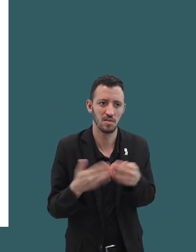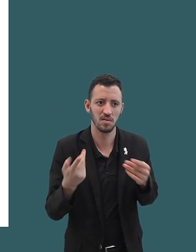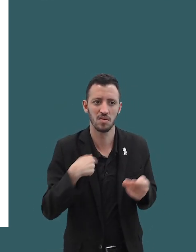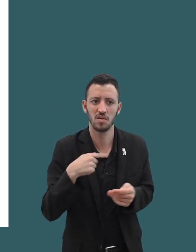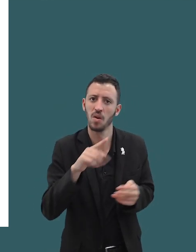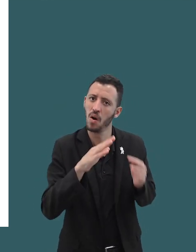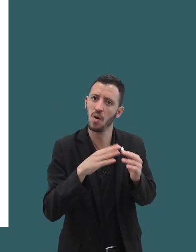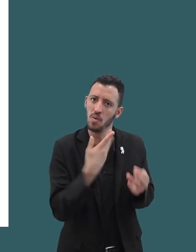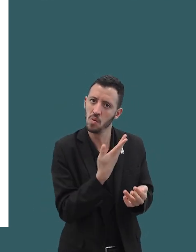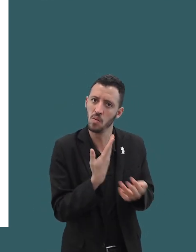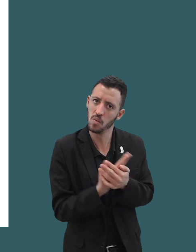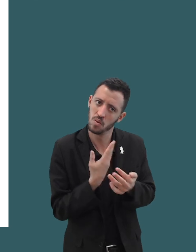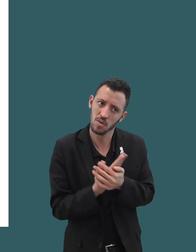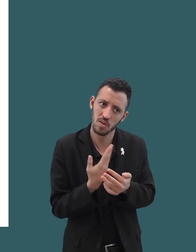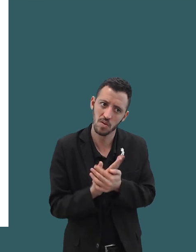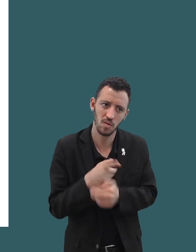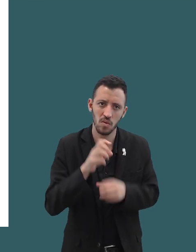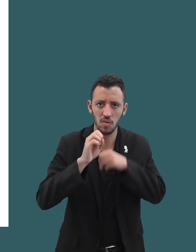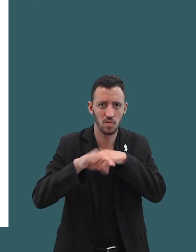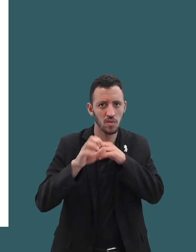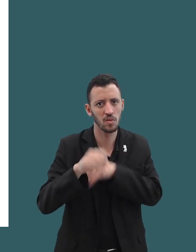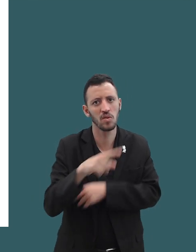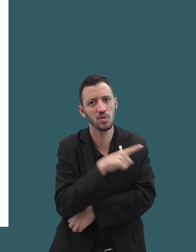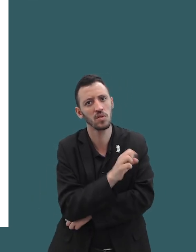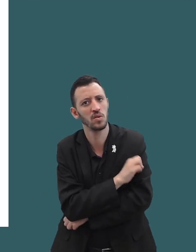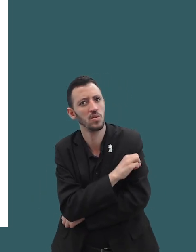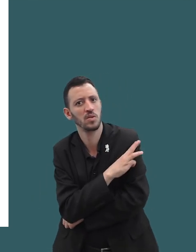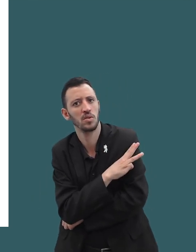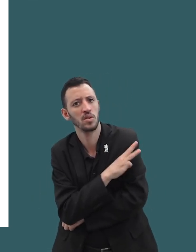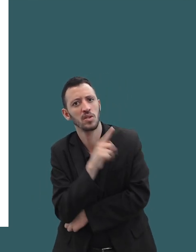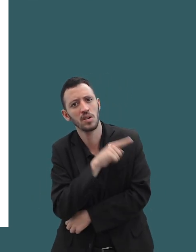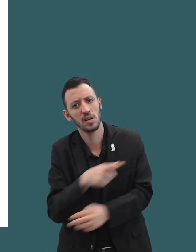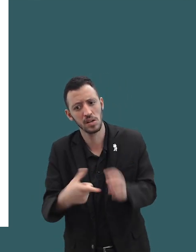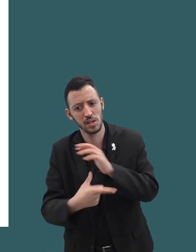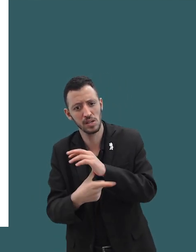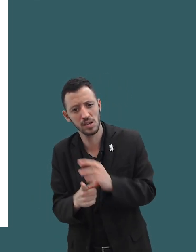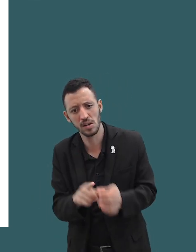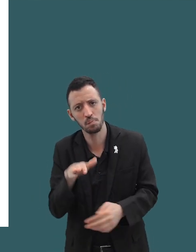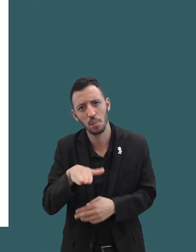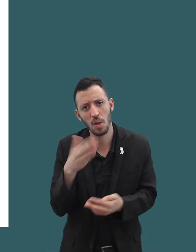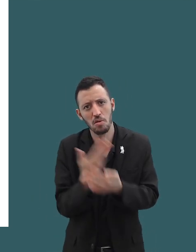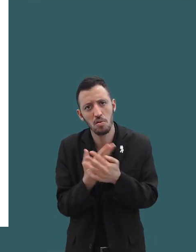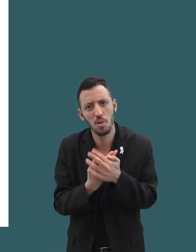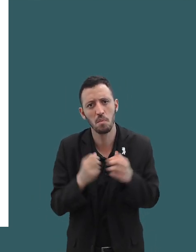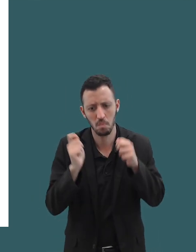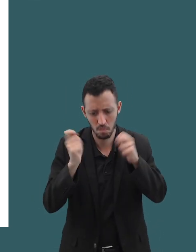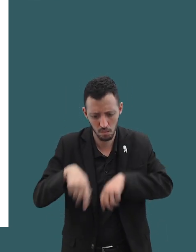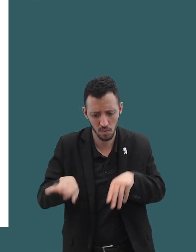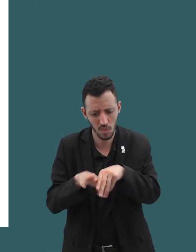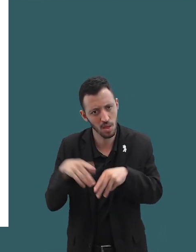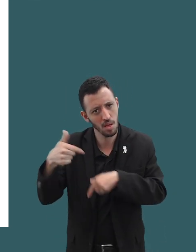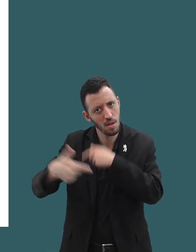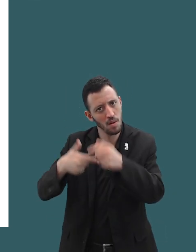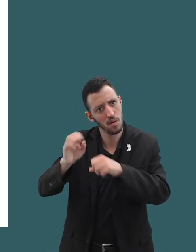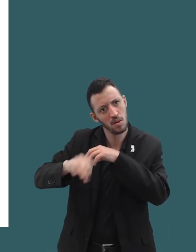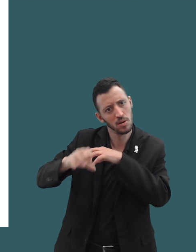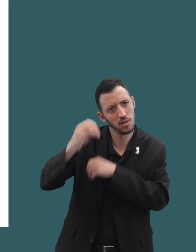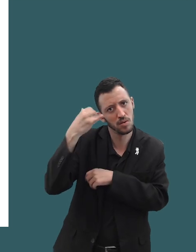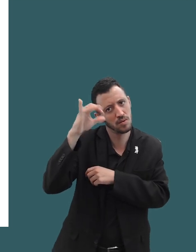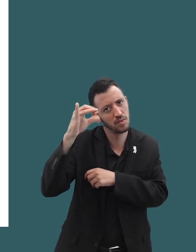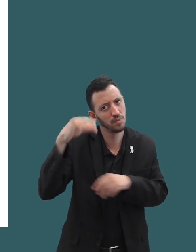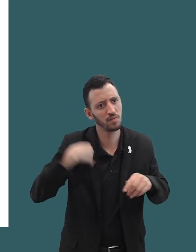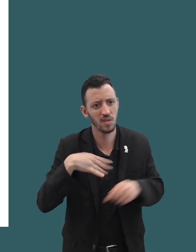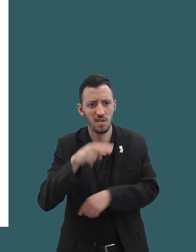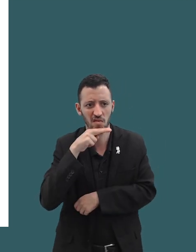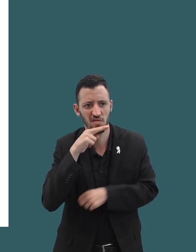no colégio, no ensino fundamental, na pré-escola, você já pode trabalhar a educação científica. No colégio da